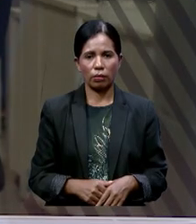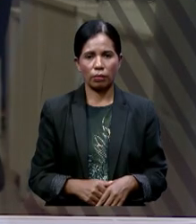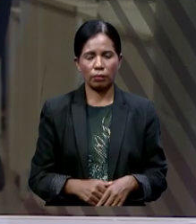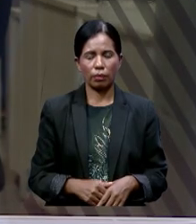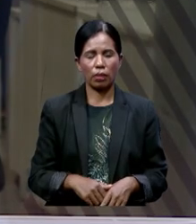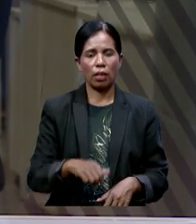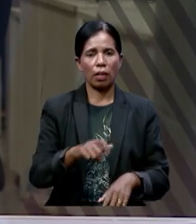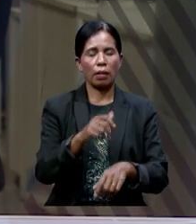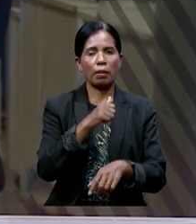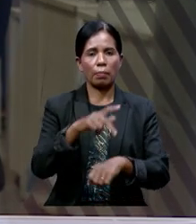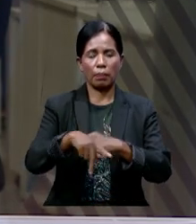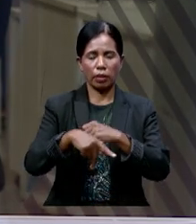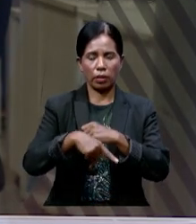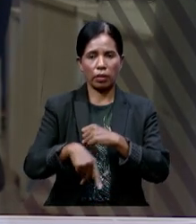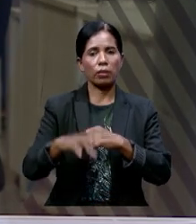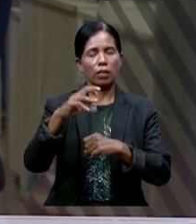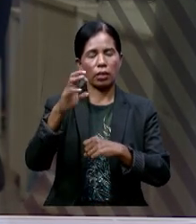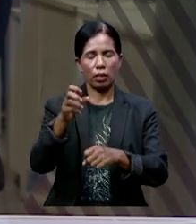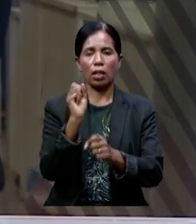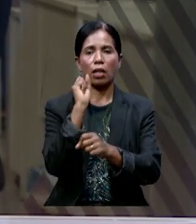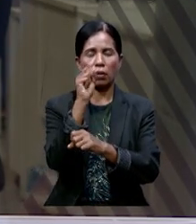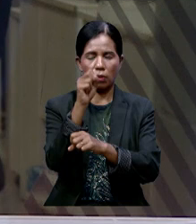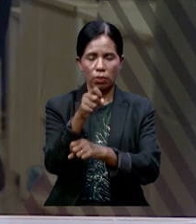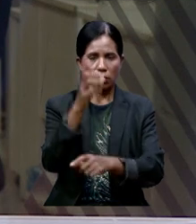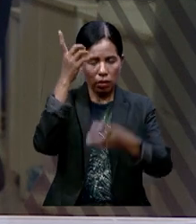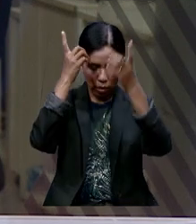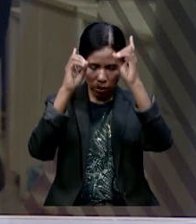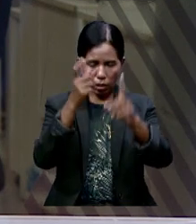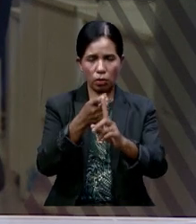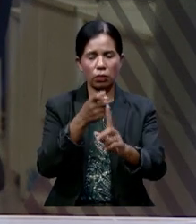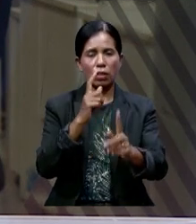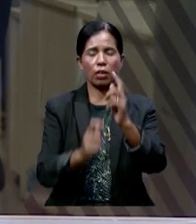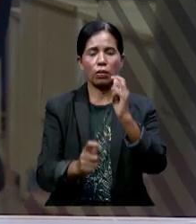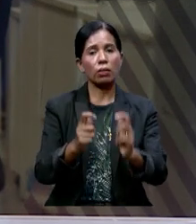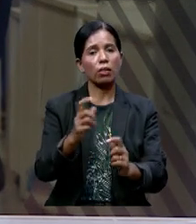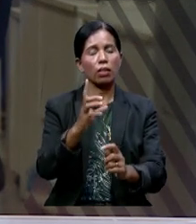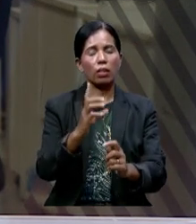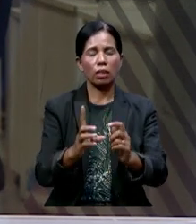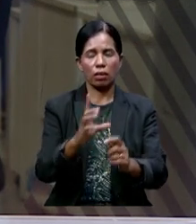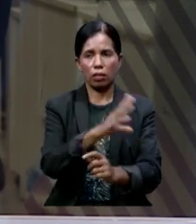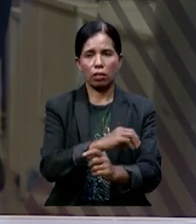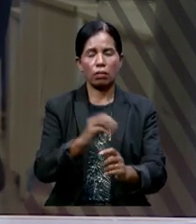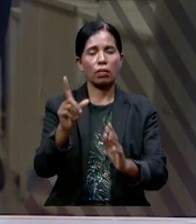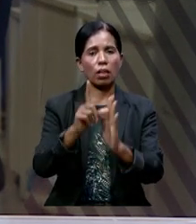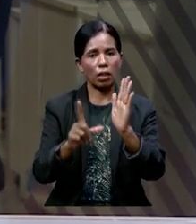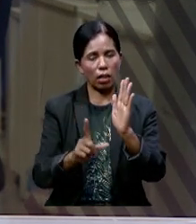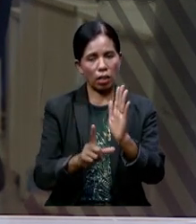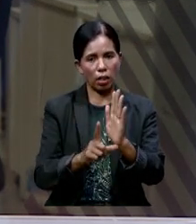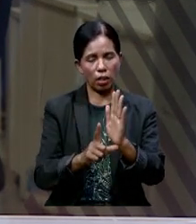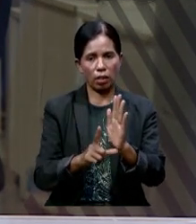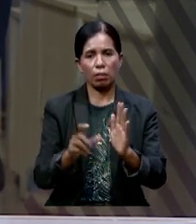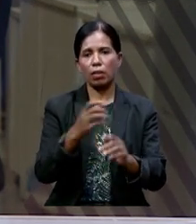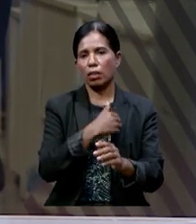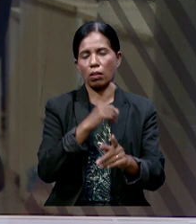Bancara Senar Teha Kroba Desizão Rússia Tribunal Recurso Conabá Inconstitucionalidade Lei Indulto.